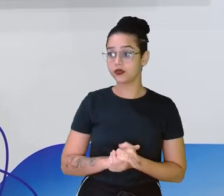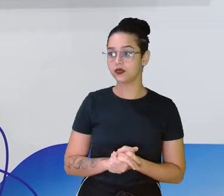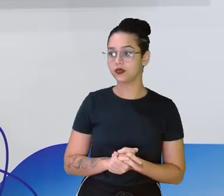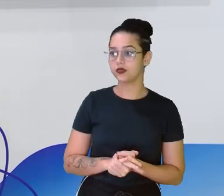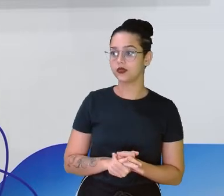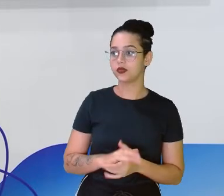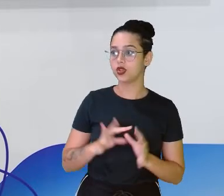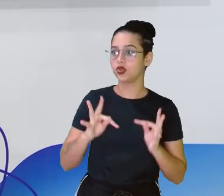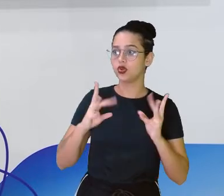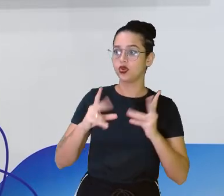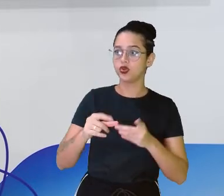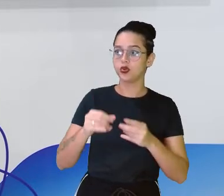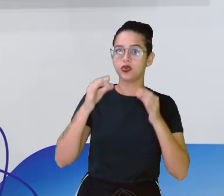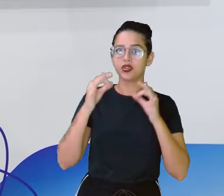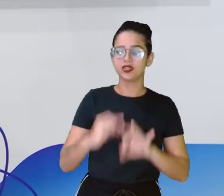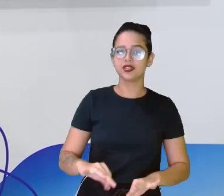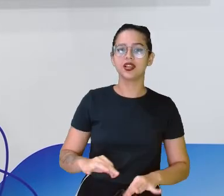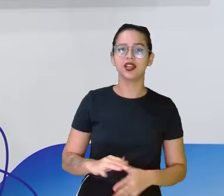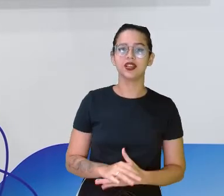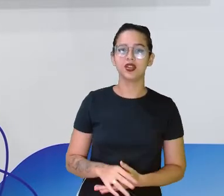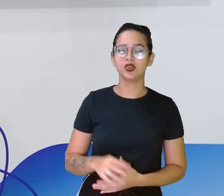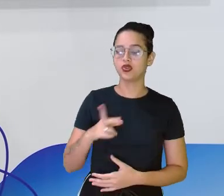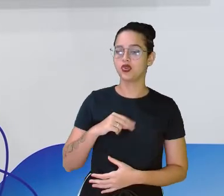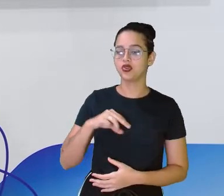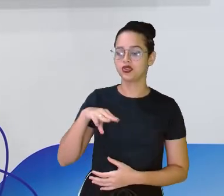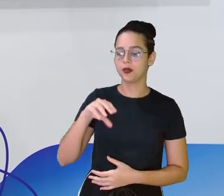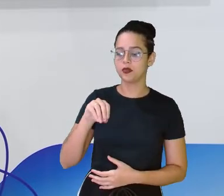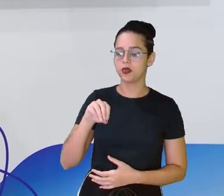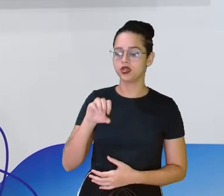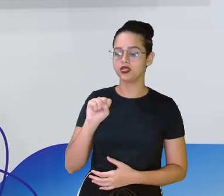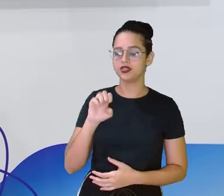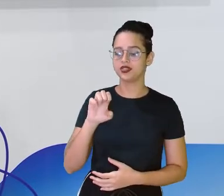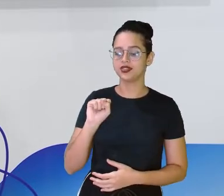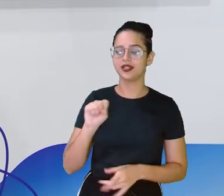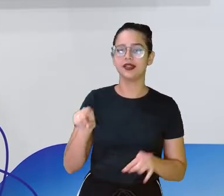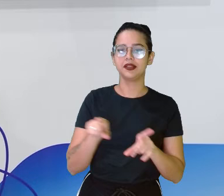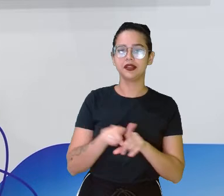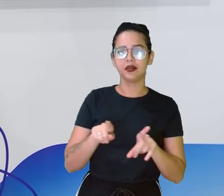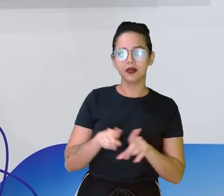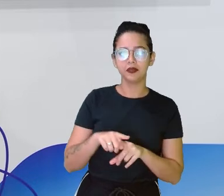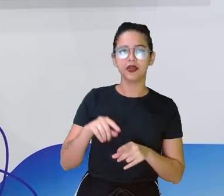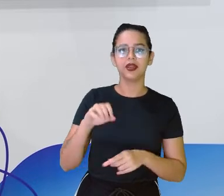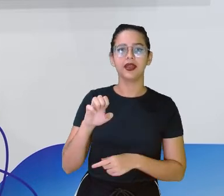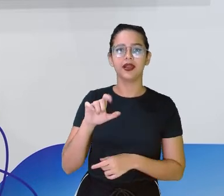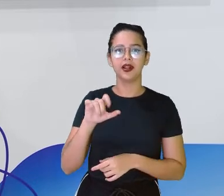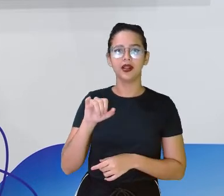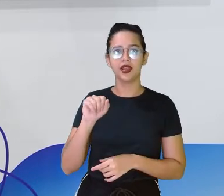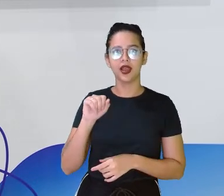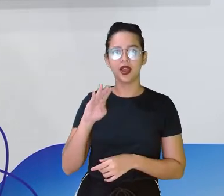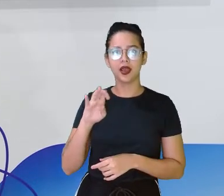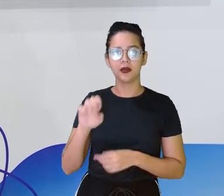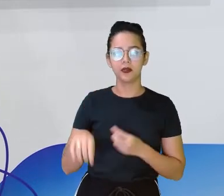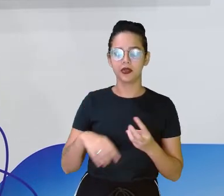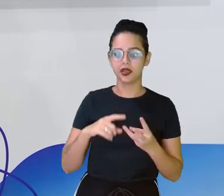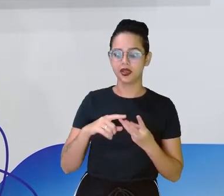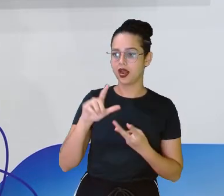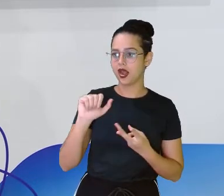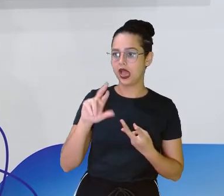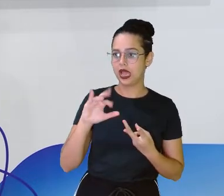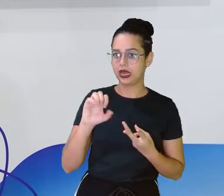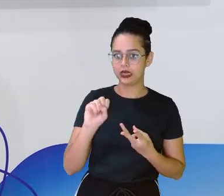todo mundo acertando, hein? Moisés está por aqui também. Eliabe, Larissa,